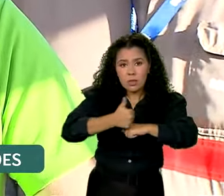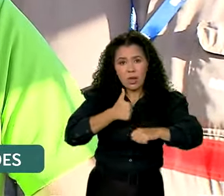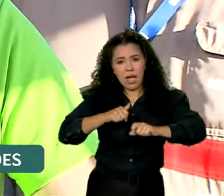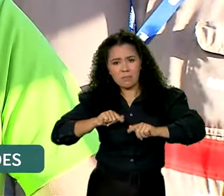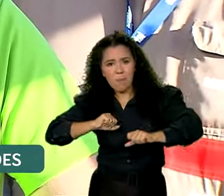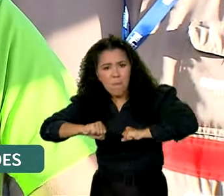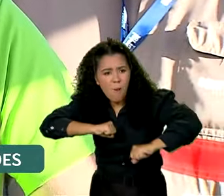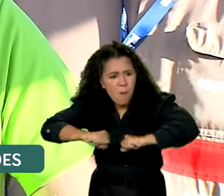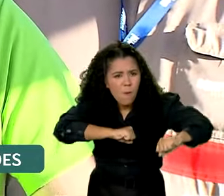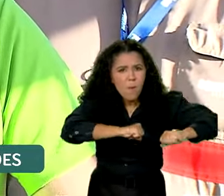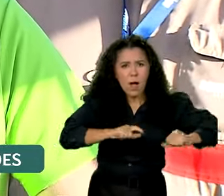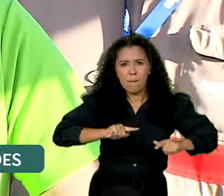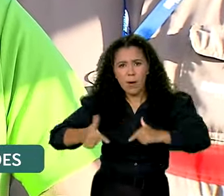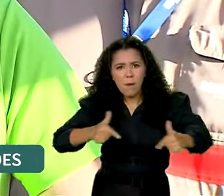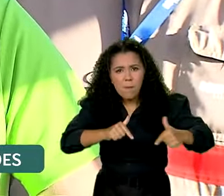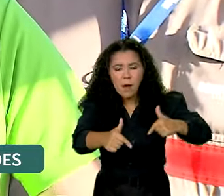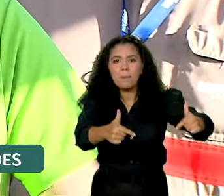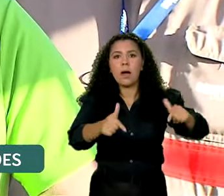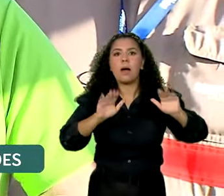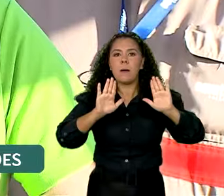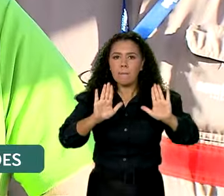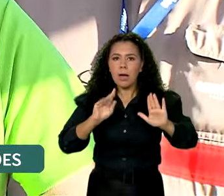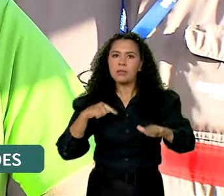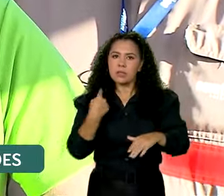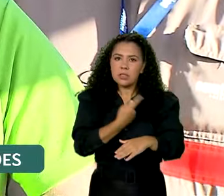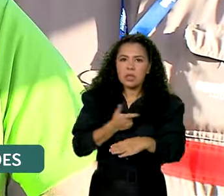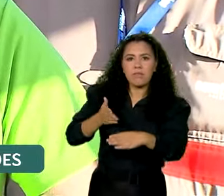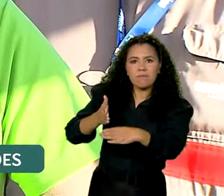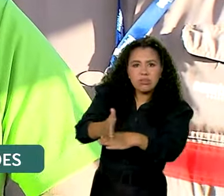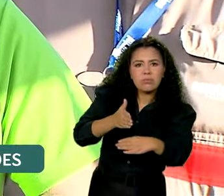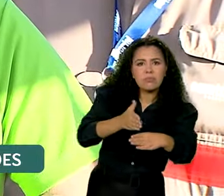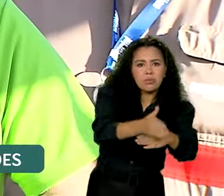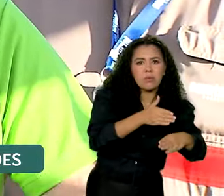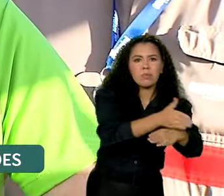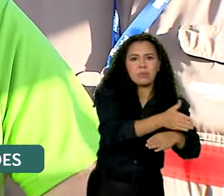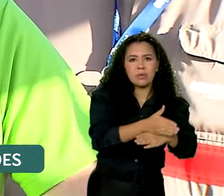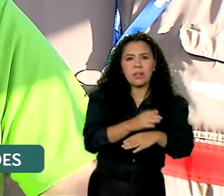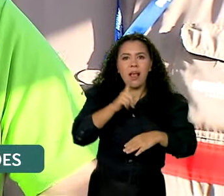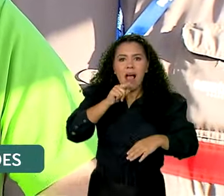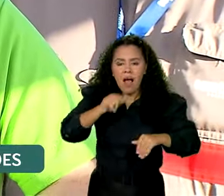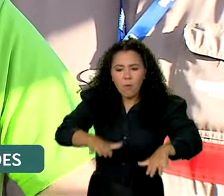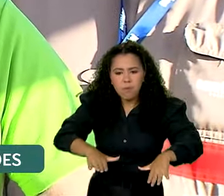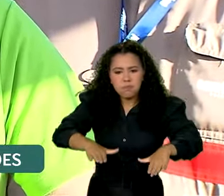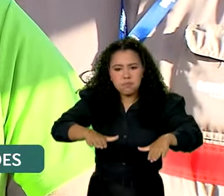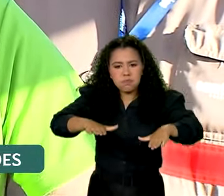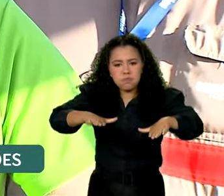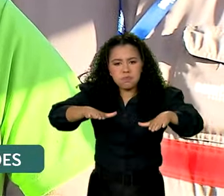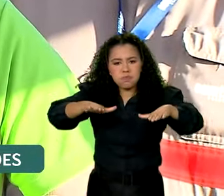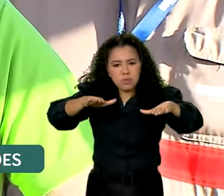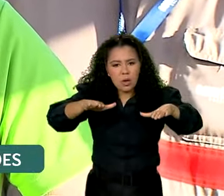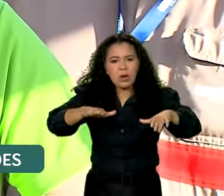agora que nós vamos entrando nas regiões que ficaram alagadas por mais tempo, a gente vai vendo danos muito